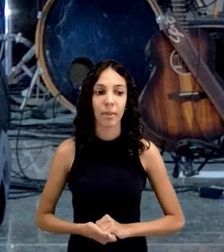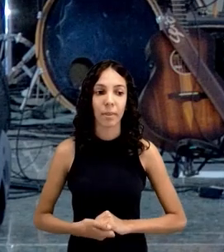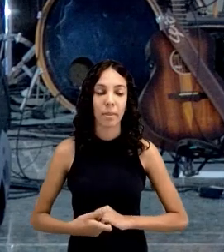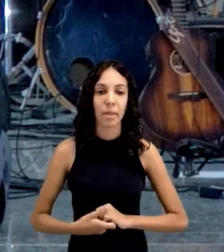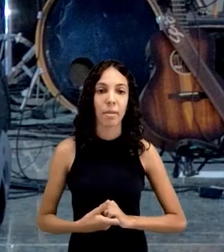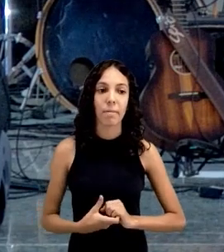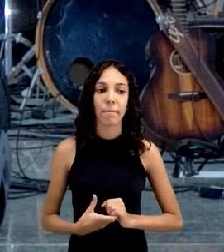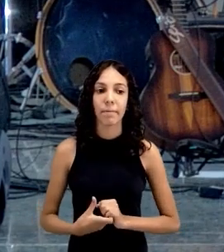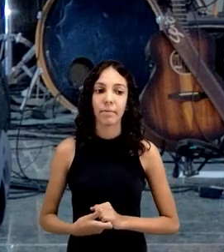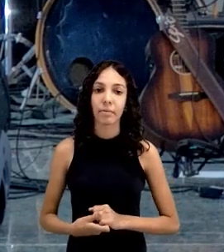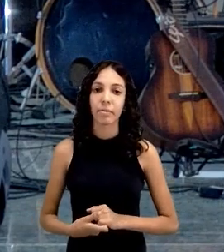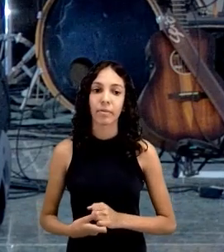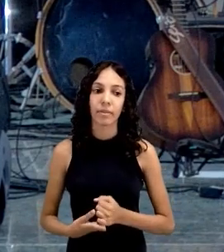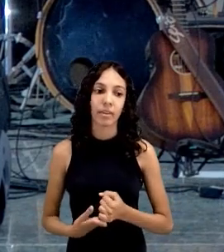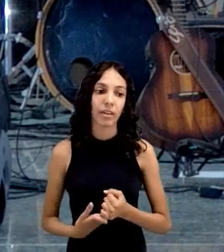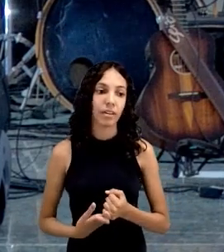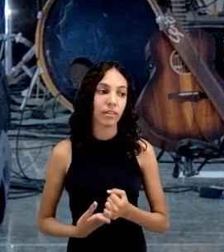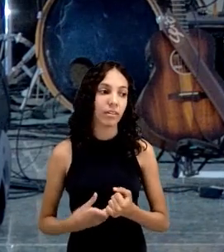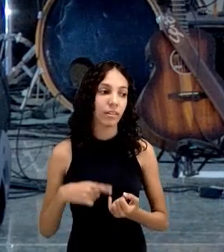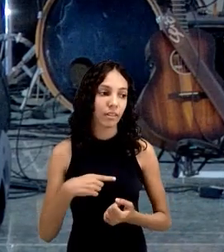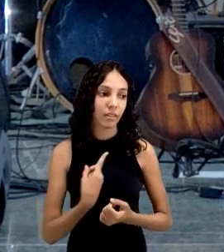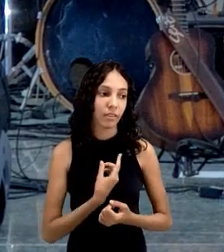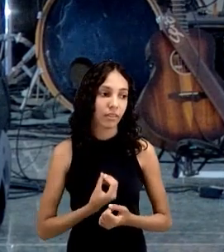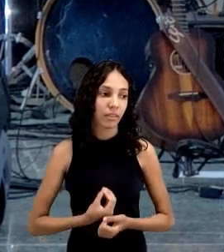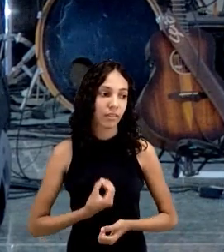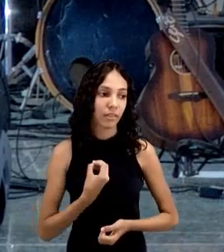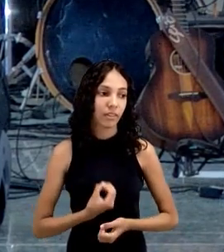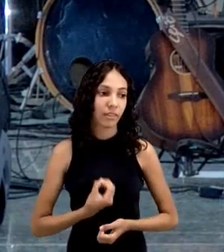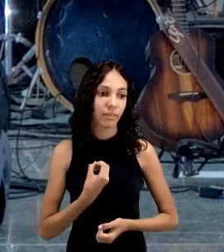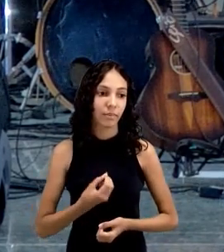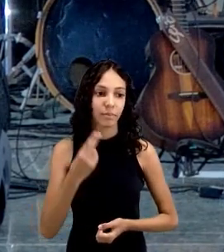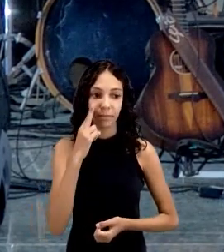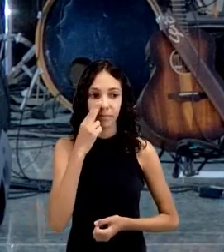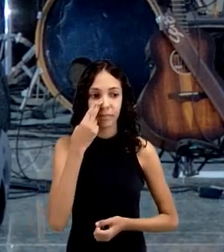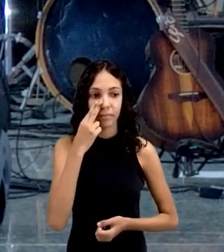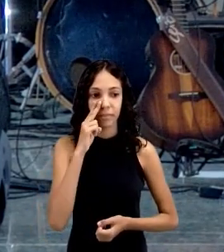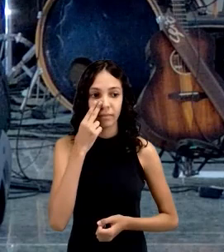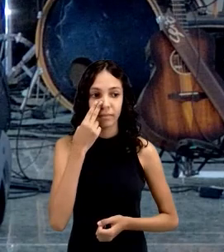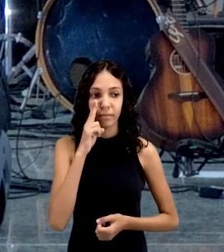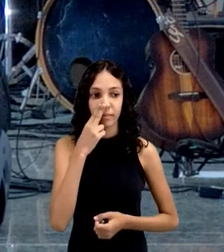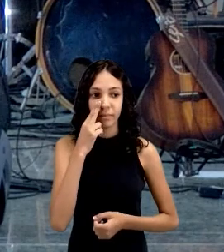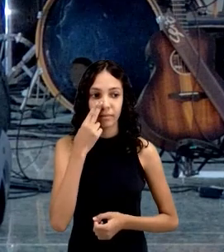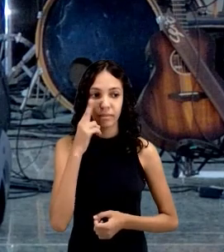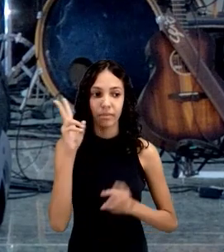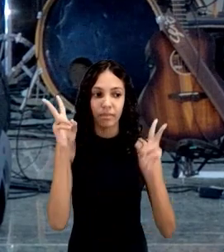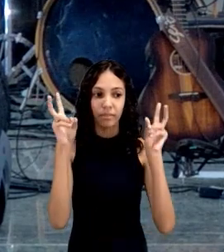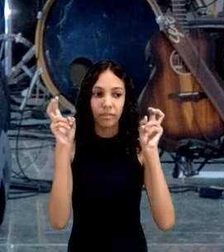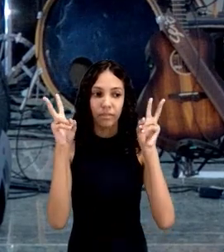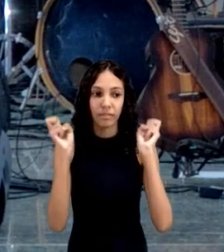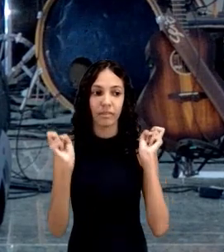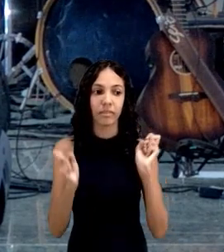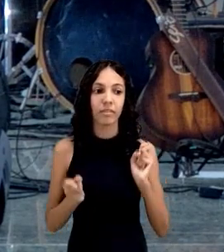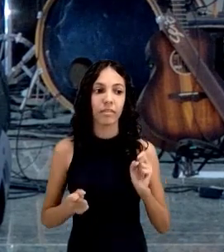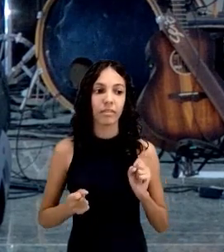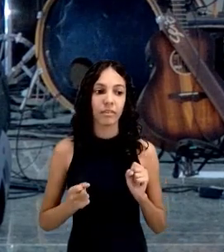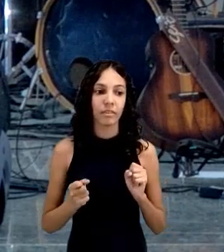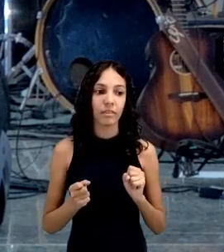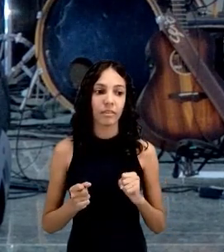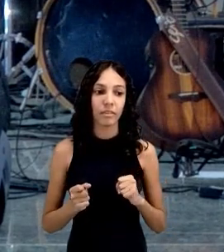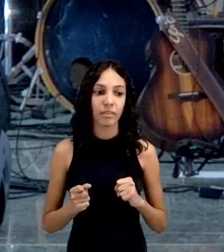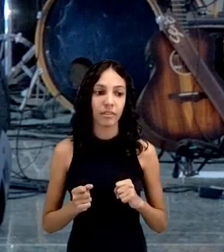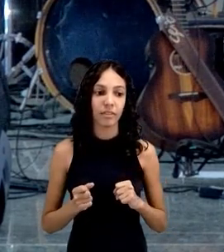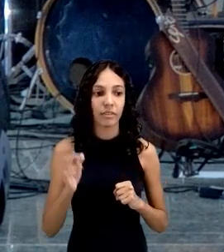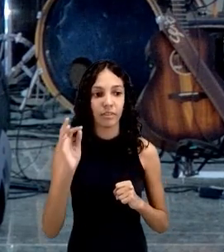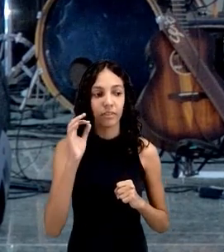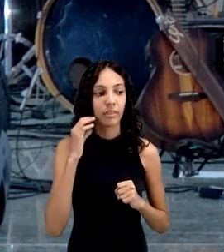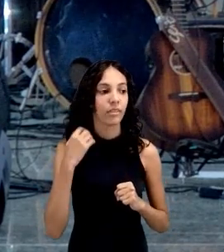isso? O tema que vocês colocaram aqui para trabalhar no congresso é um tema que é indispensável para a nossa caminhada de fé, não é isso? Eu